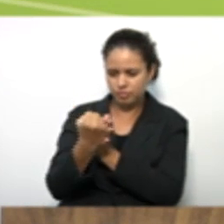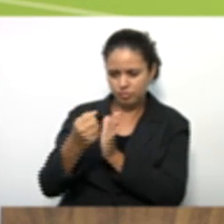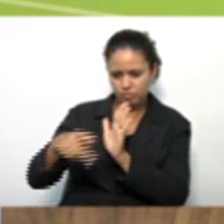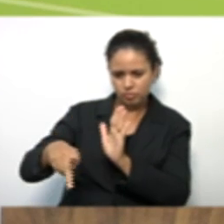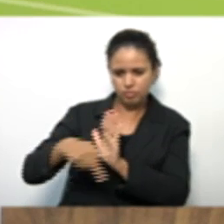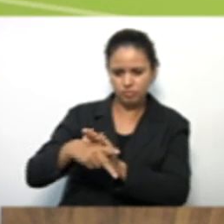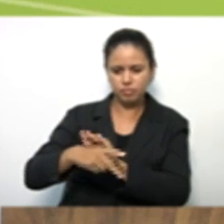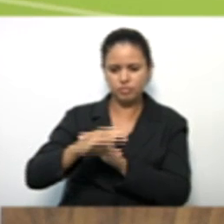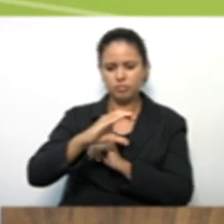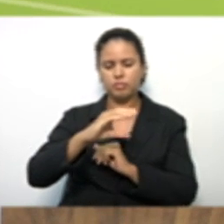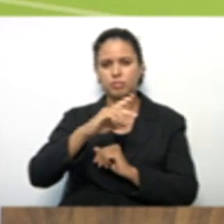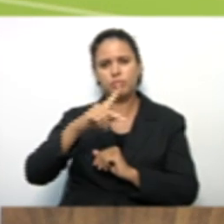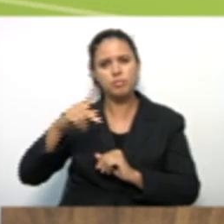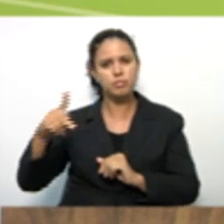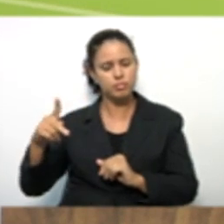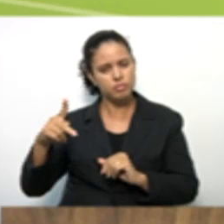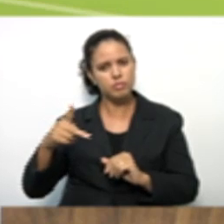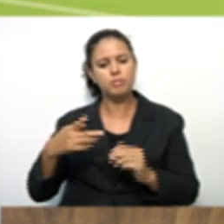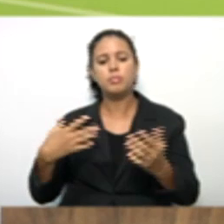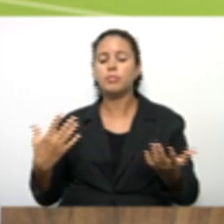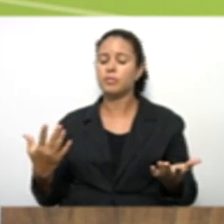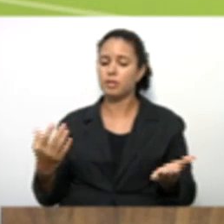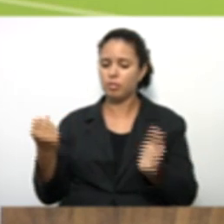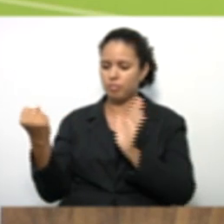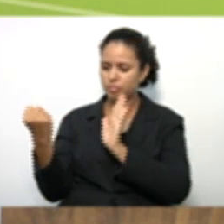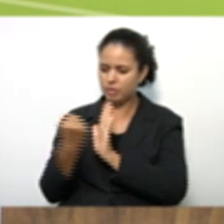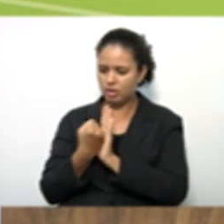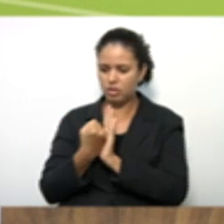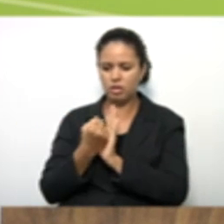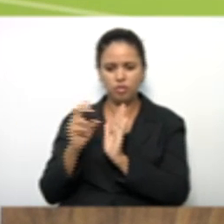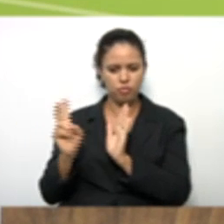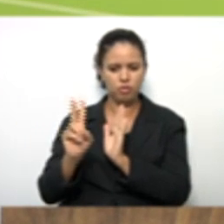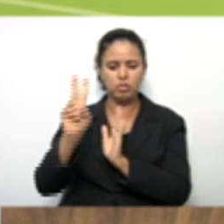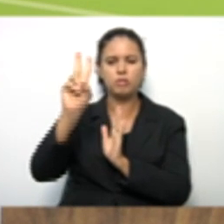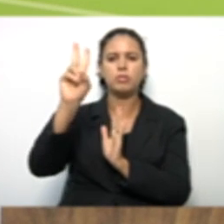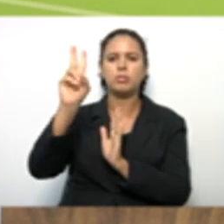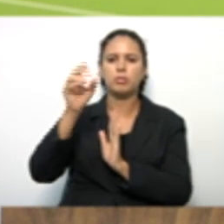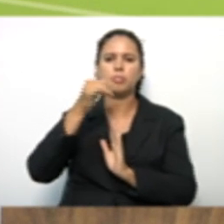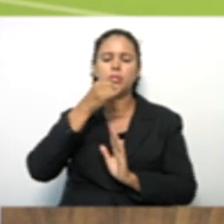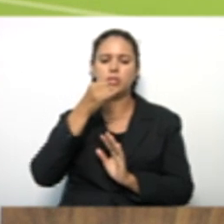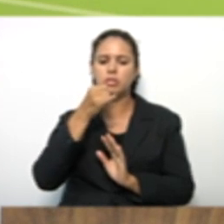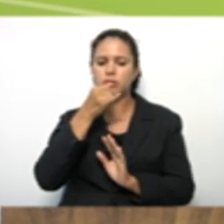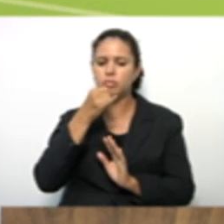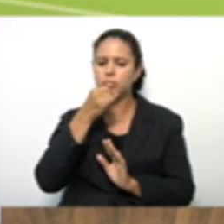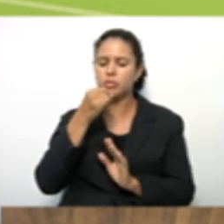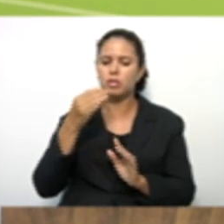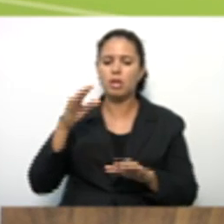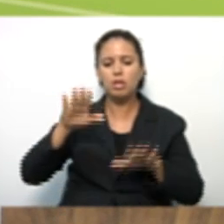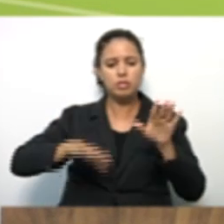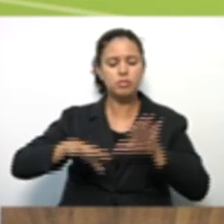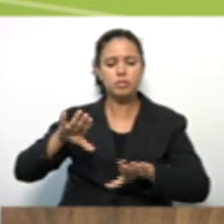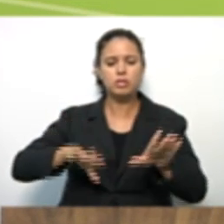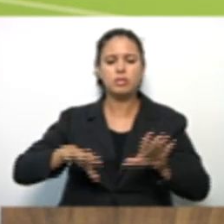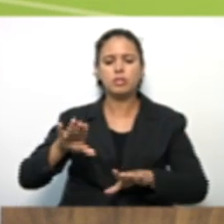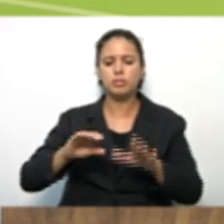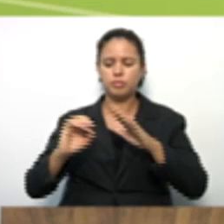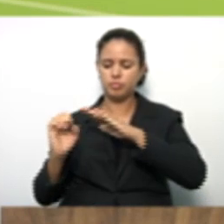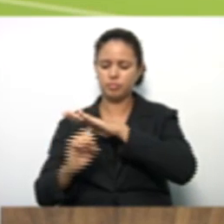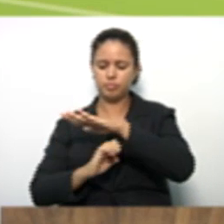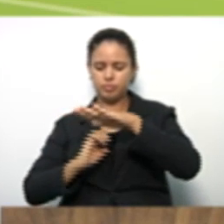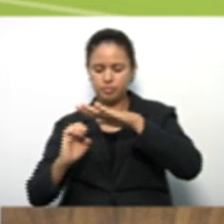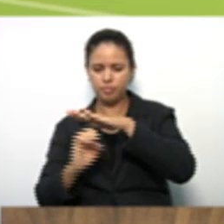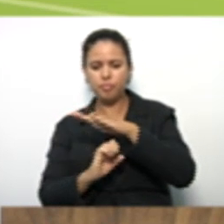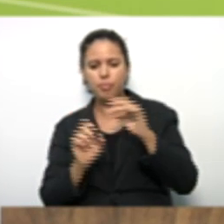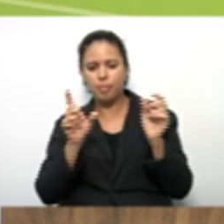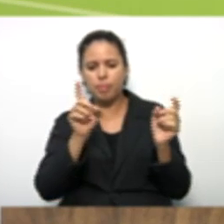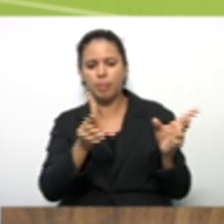As marcas cada vez ganham mais valores. Hoje em dia vemos empresas vendendo o quê? Não um computador ou